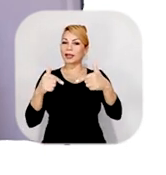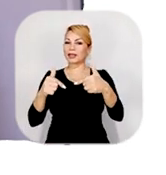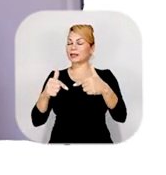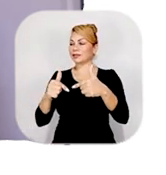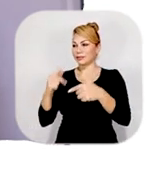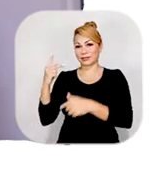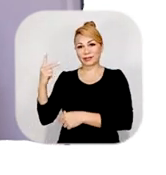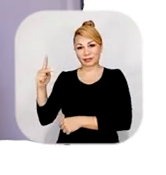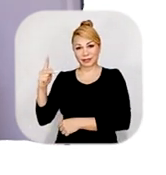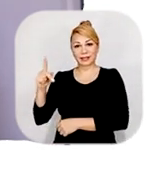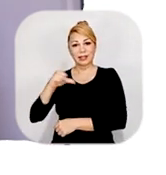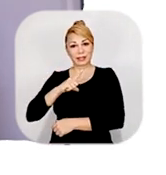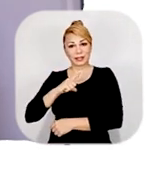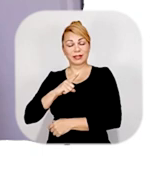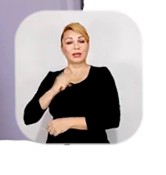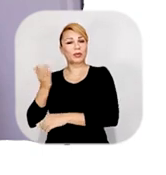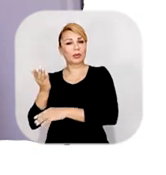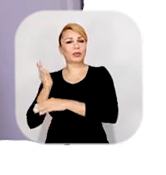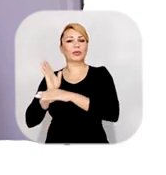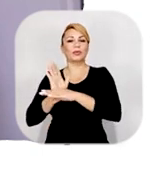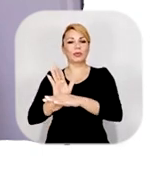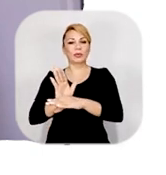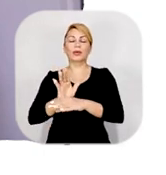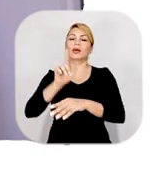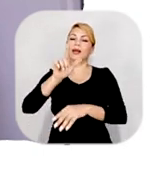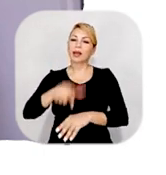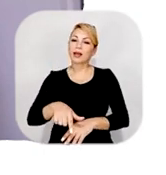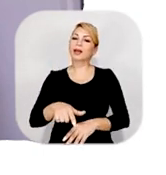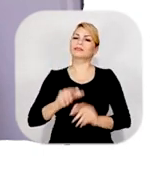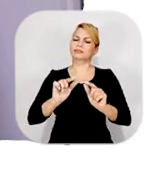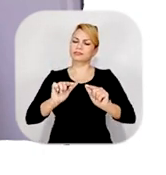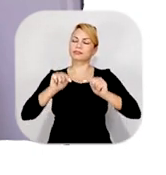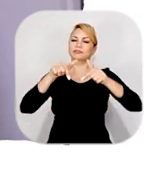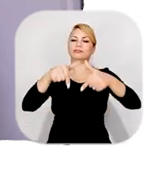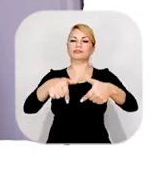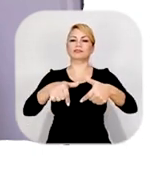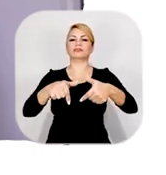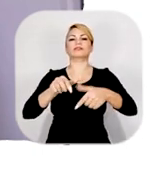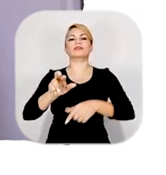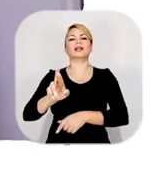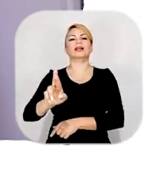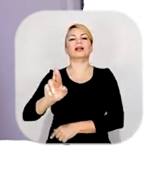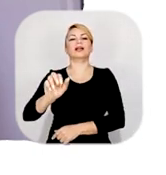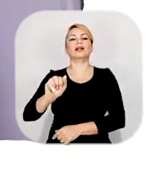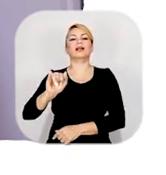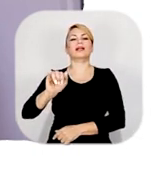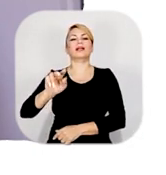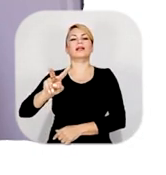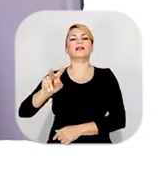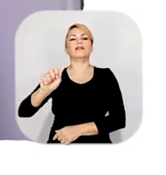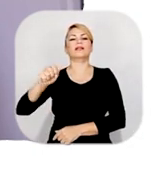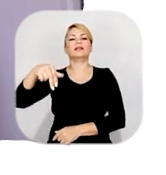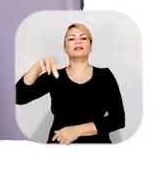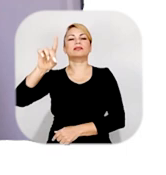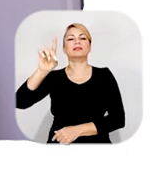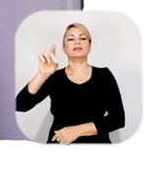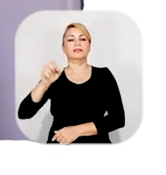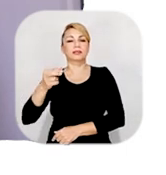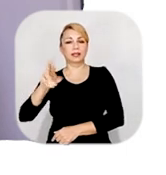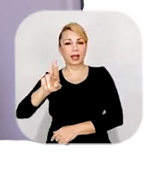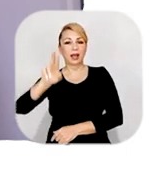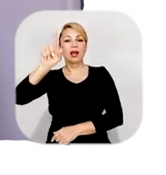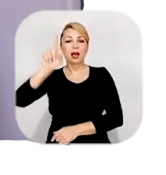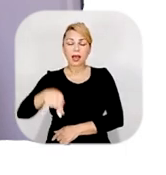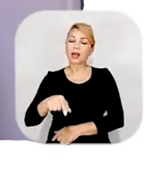uma colaboração muito ativa do Hein van der Voort, do Museu Paraense